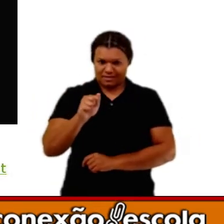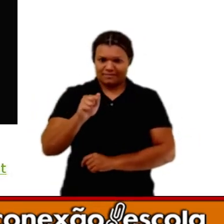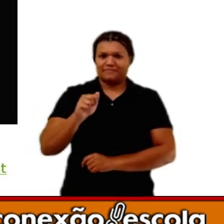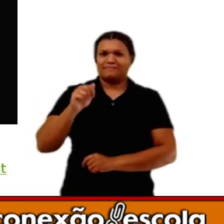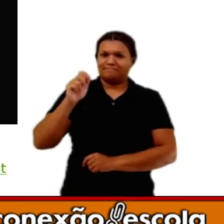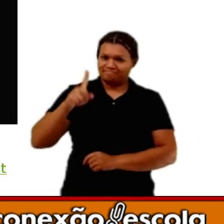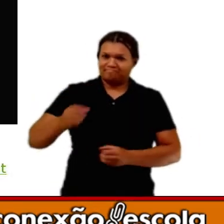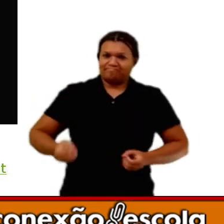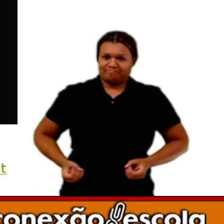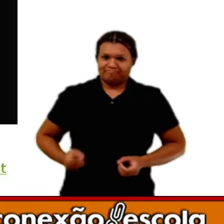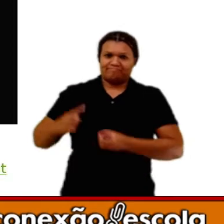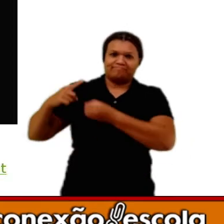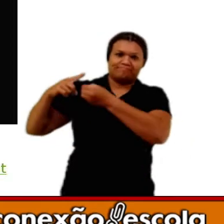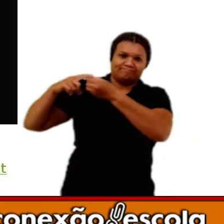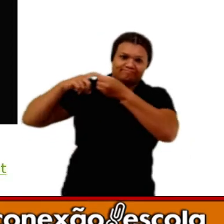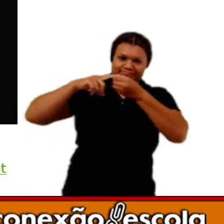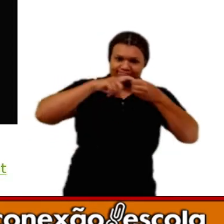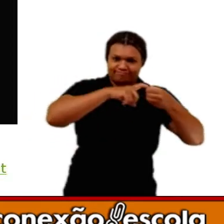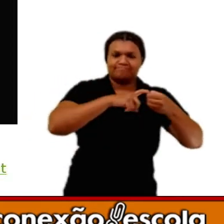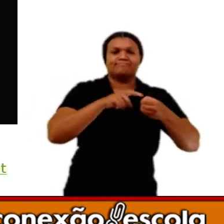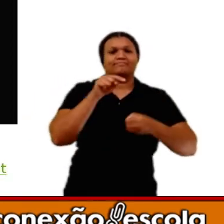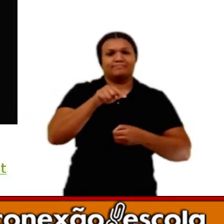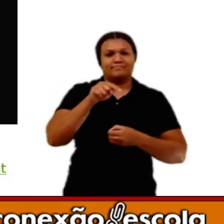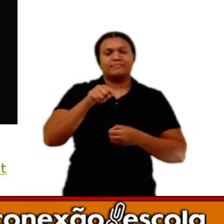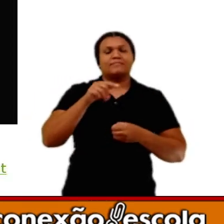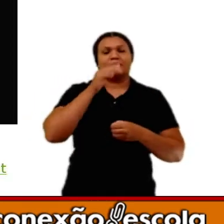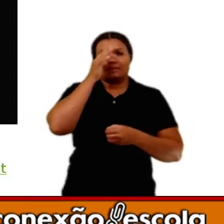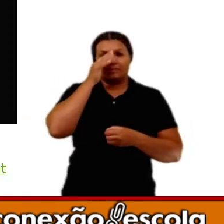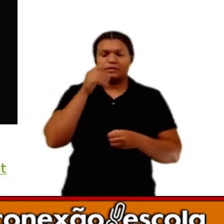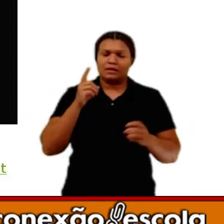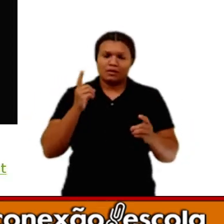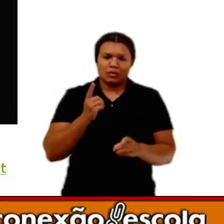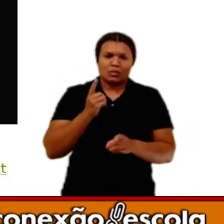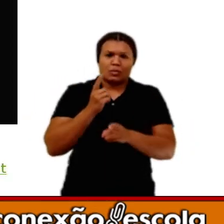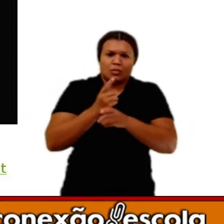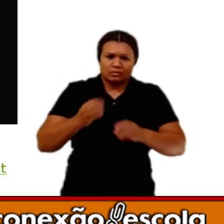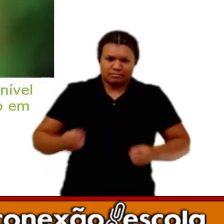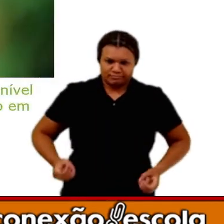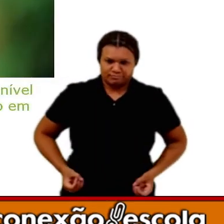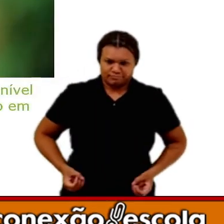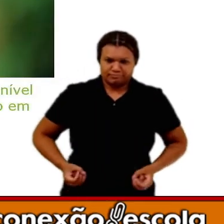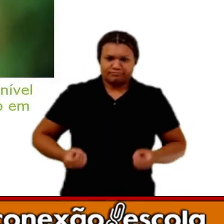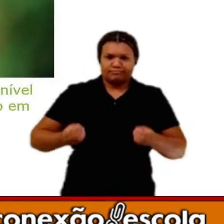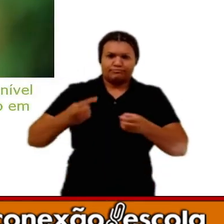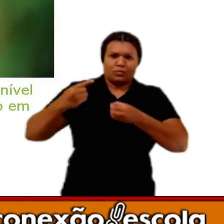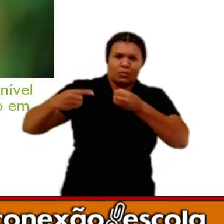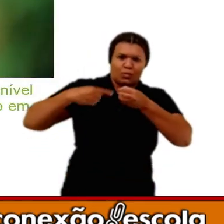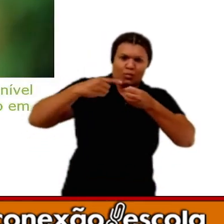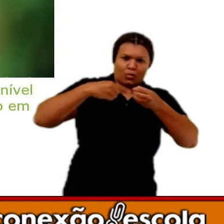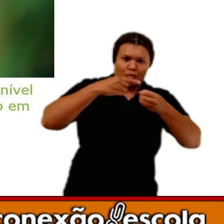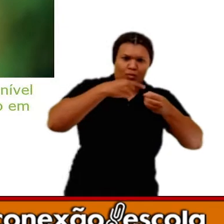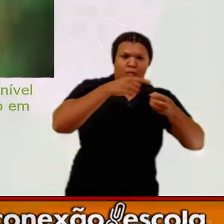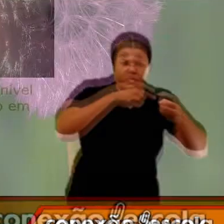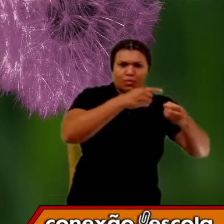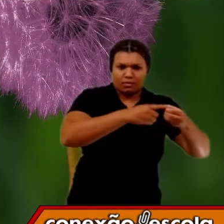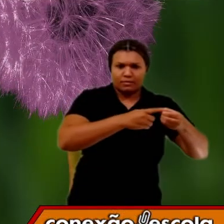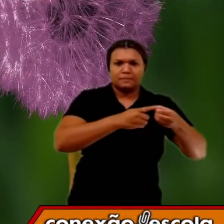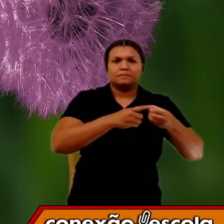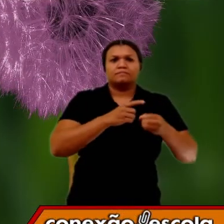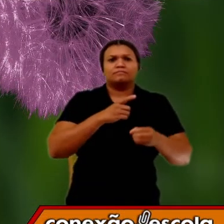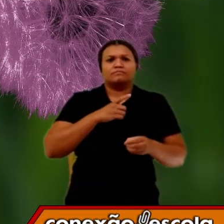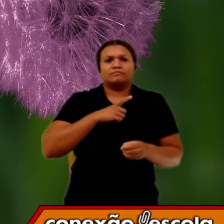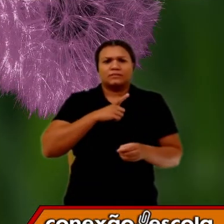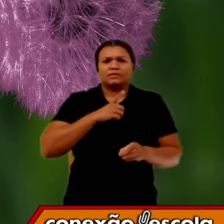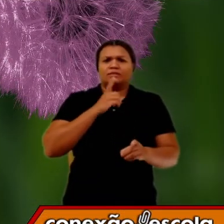plantas. E aí, o que acontece quando esses gametas se encontram? Quando esses gametas, se